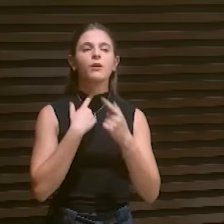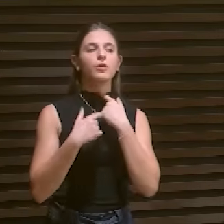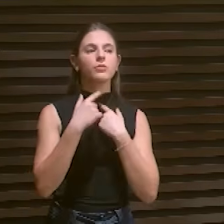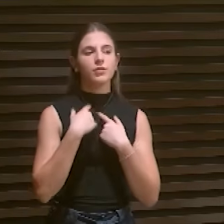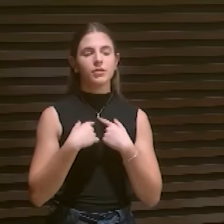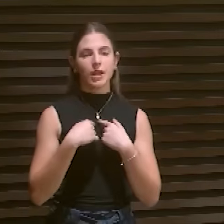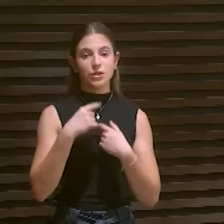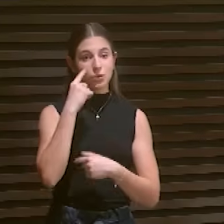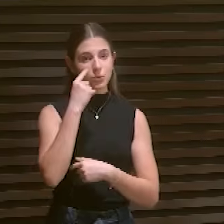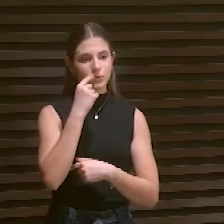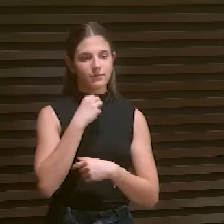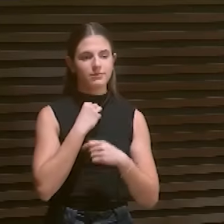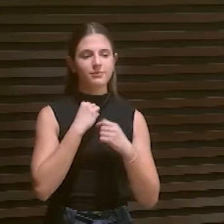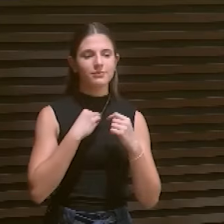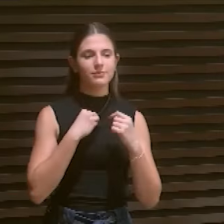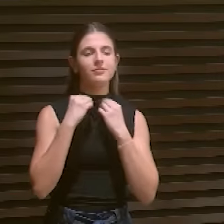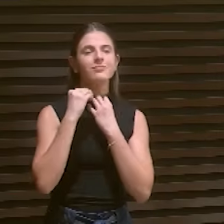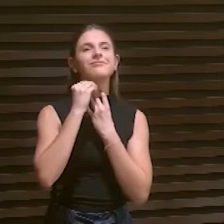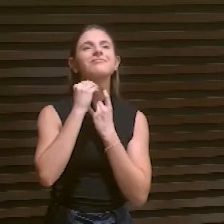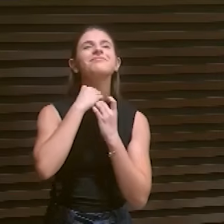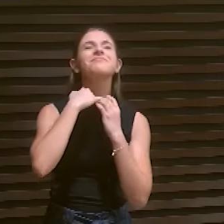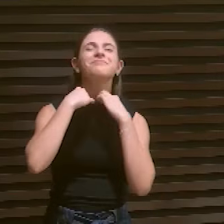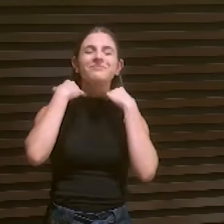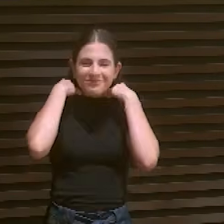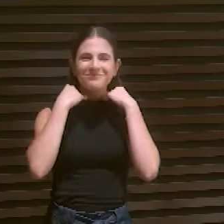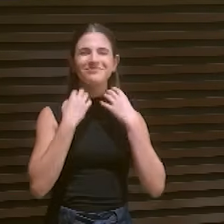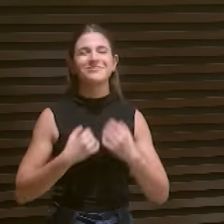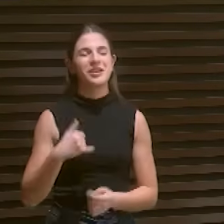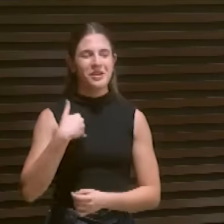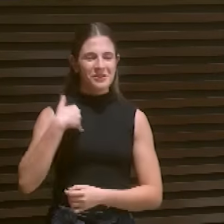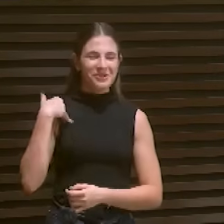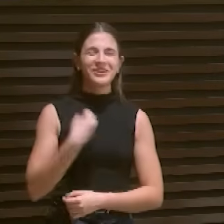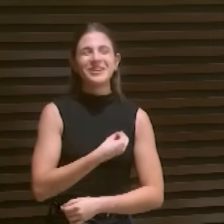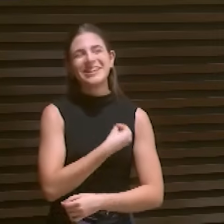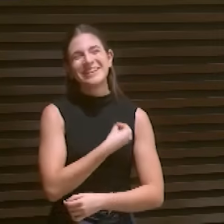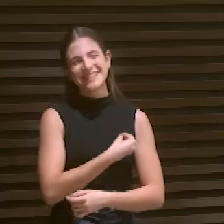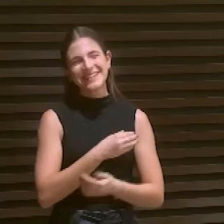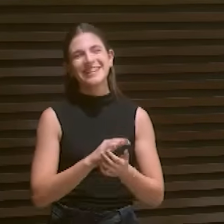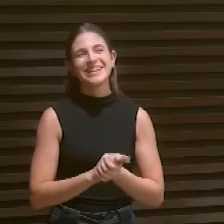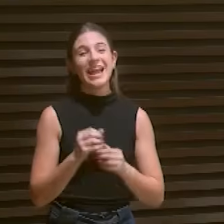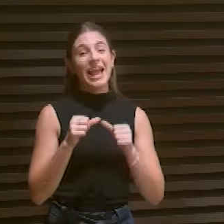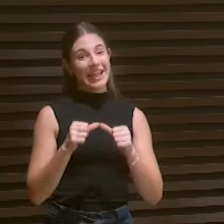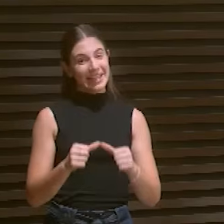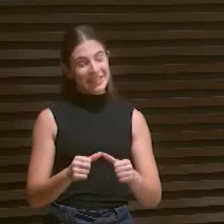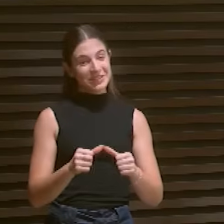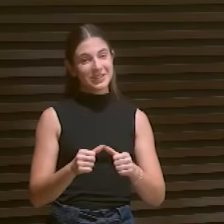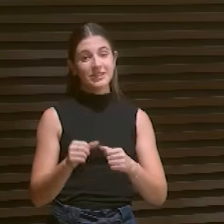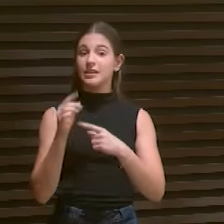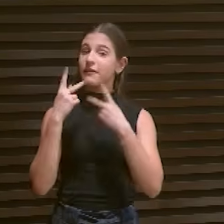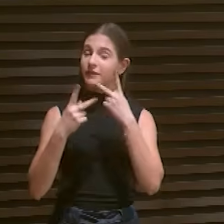dos olhos e o orgulho da vida. É isso que ele está se referindo. E é